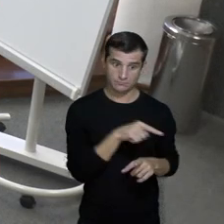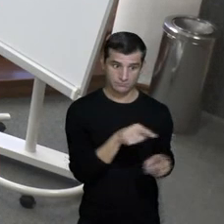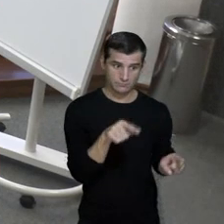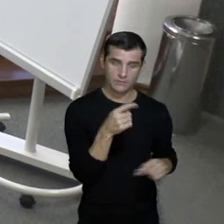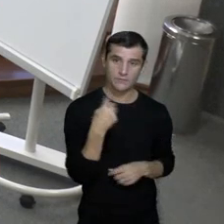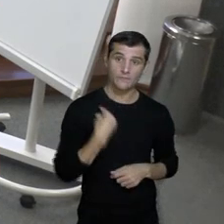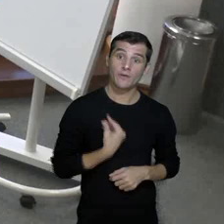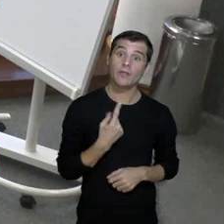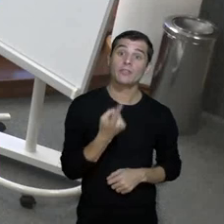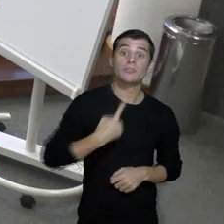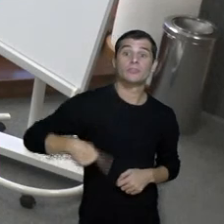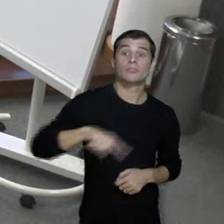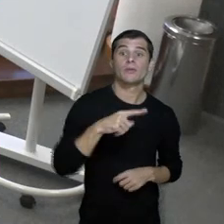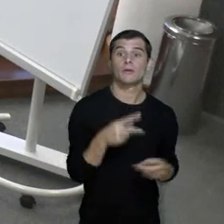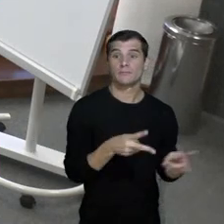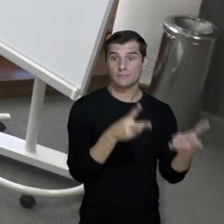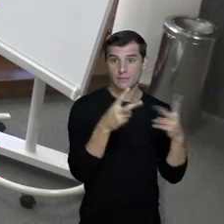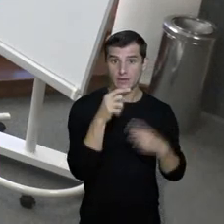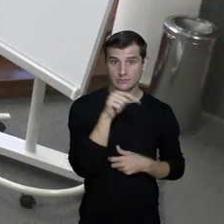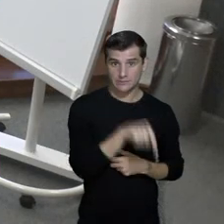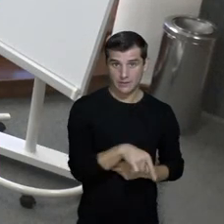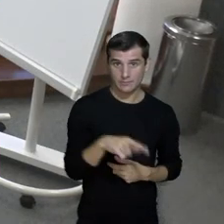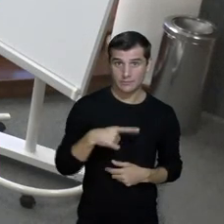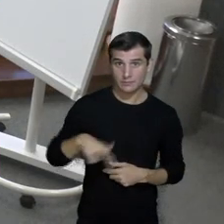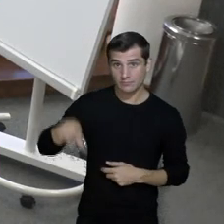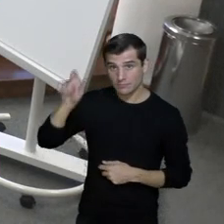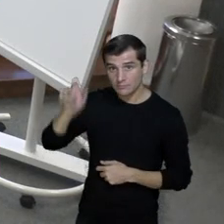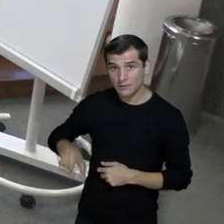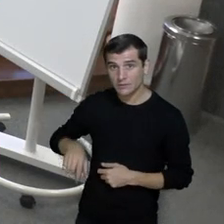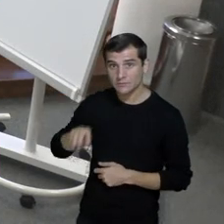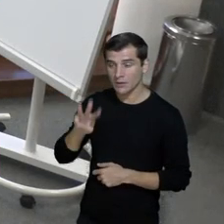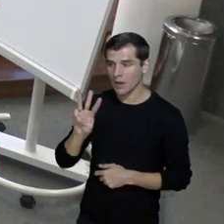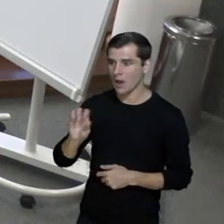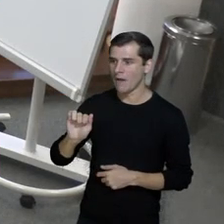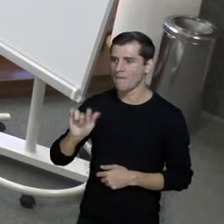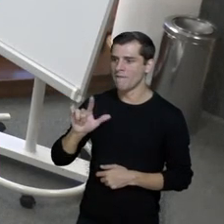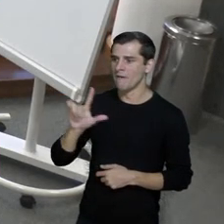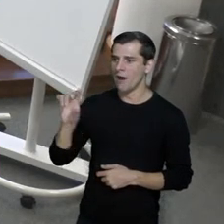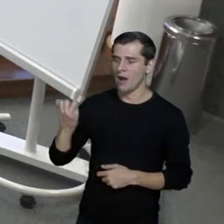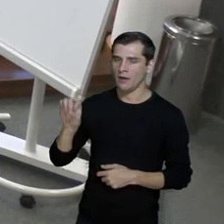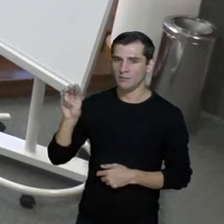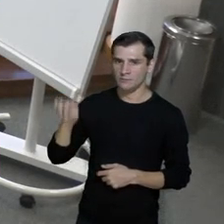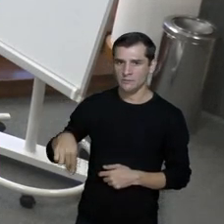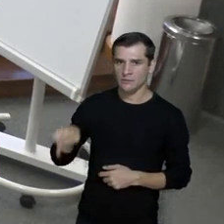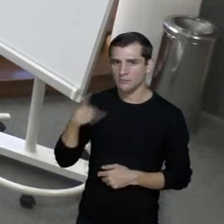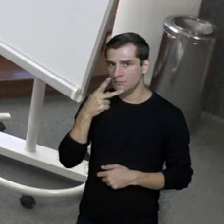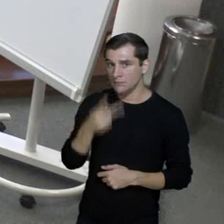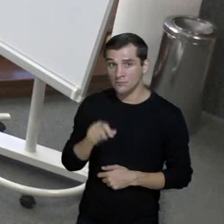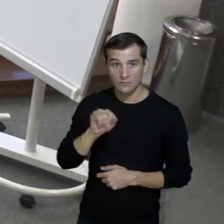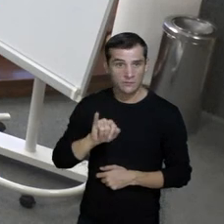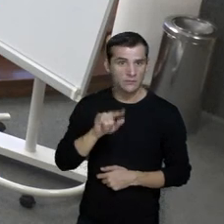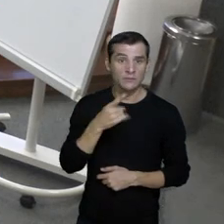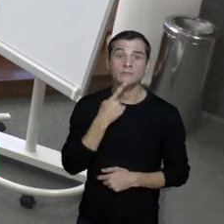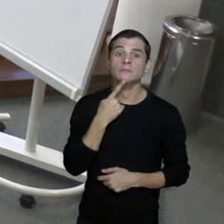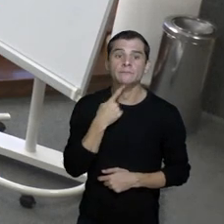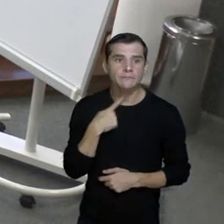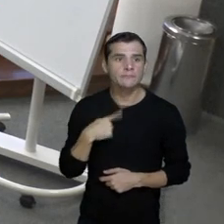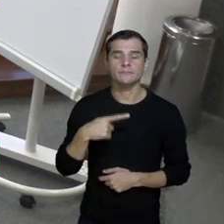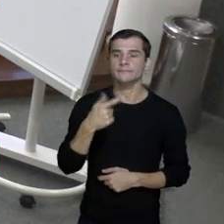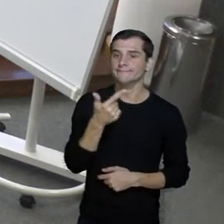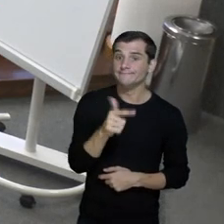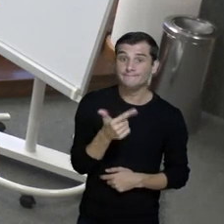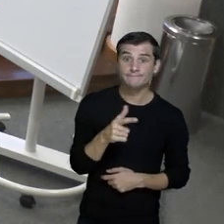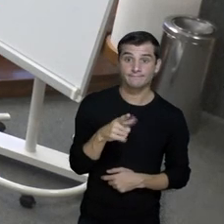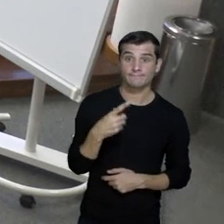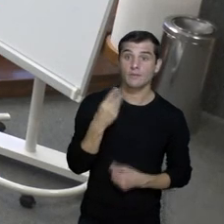pode ver que se por valom por exemplo se eu não tenho desejo E aí a importância de estarmos motivados a importância de